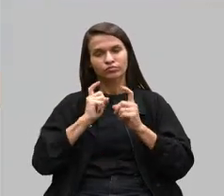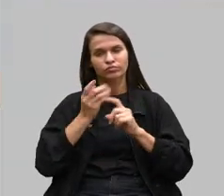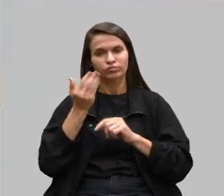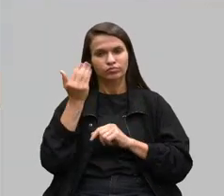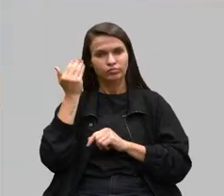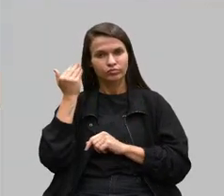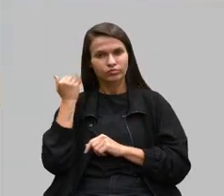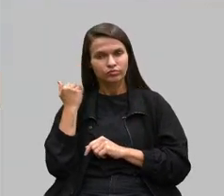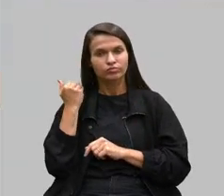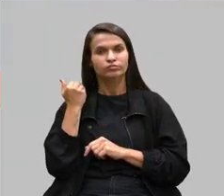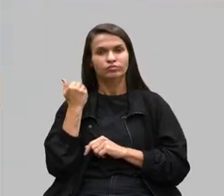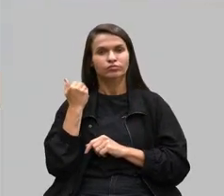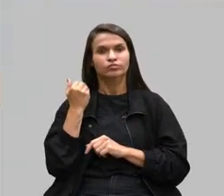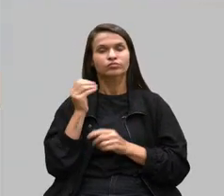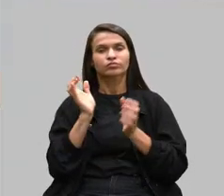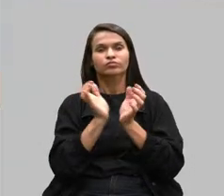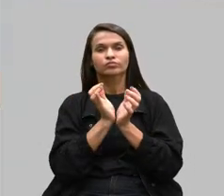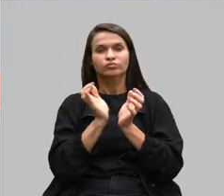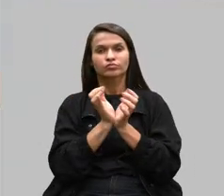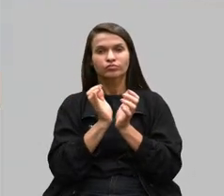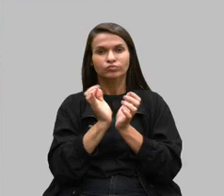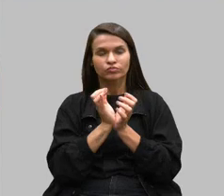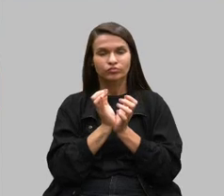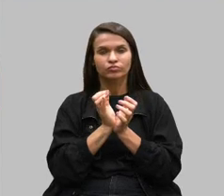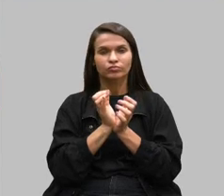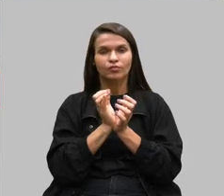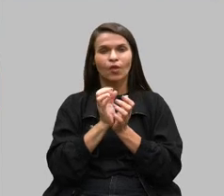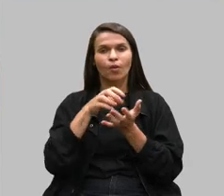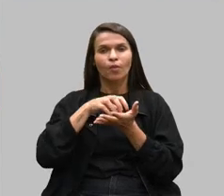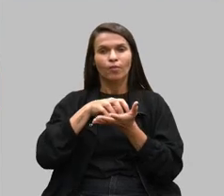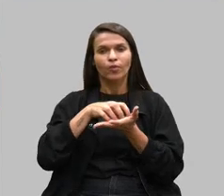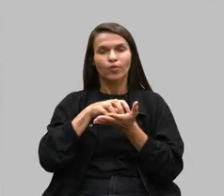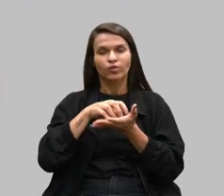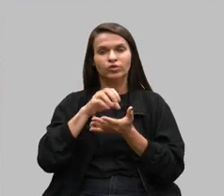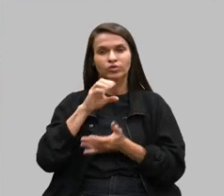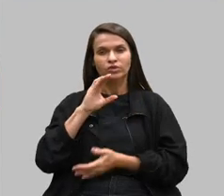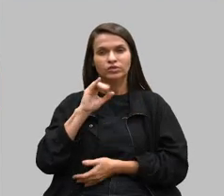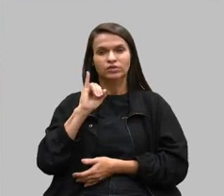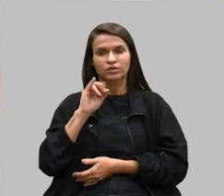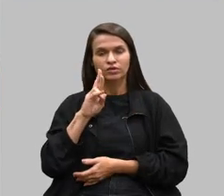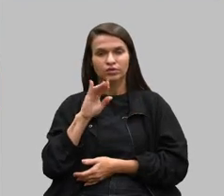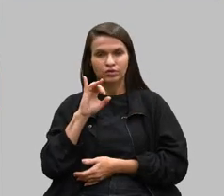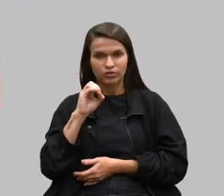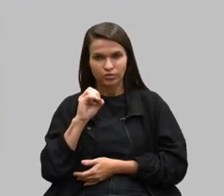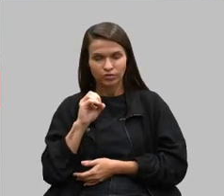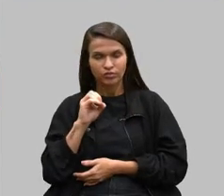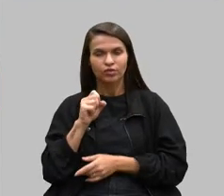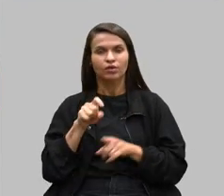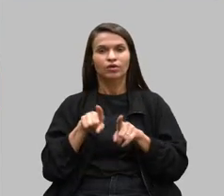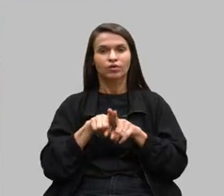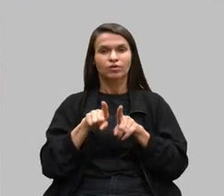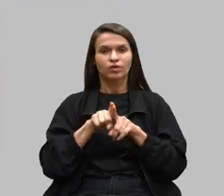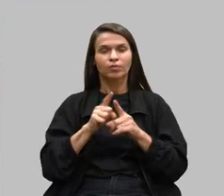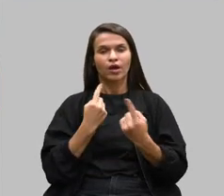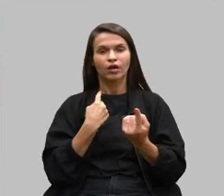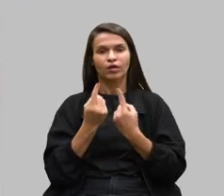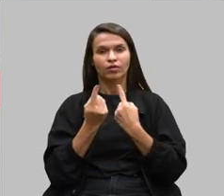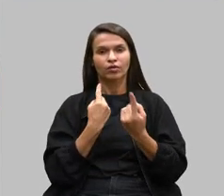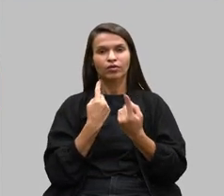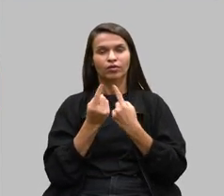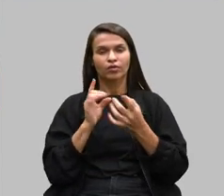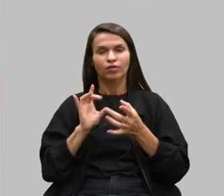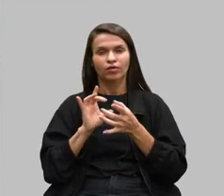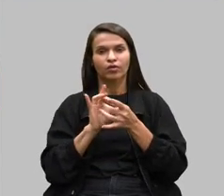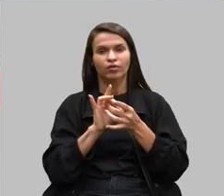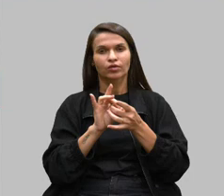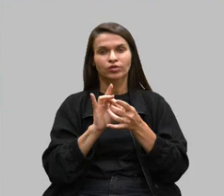o pessoal do do porto Cico né E e essa discussão da da rodovia que liga lá de de